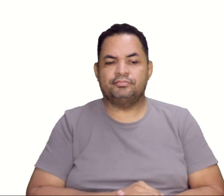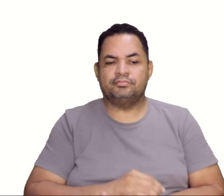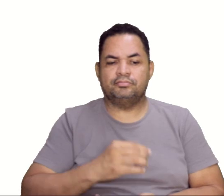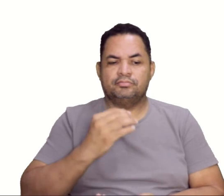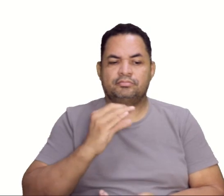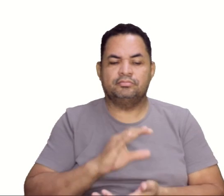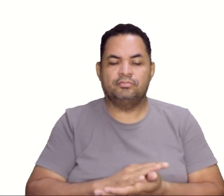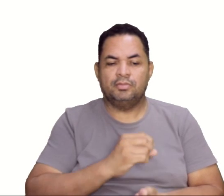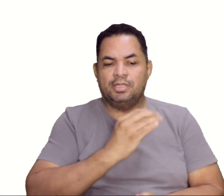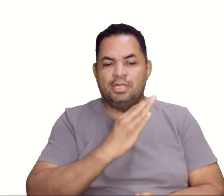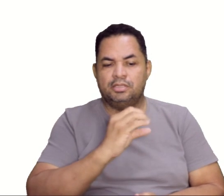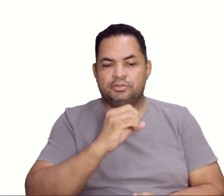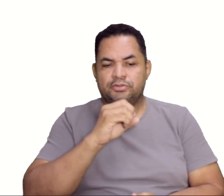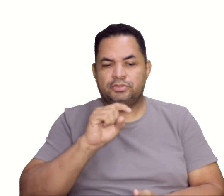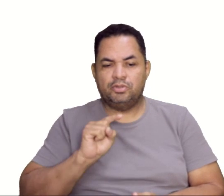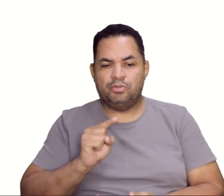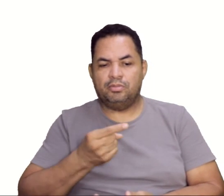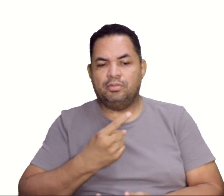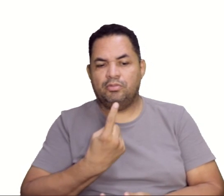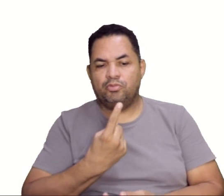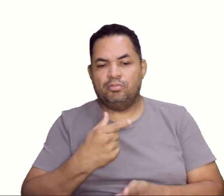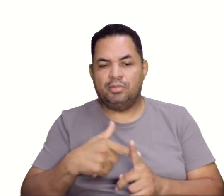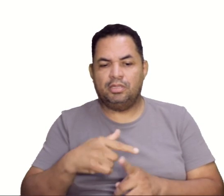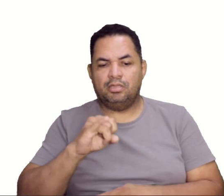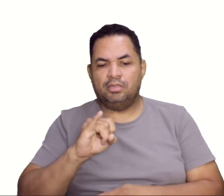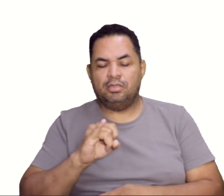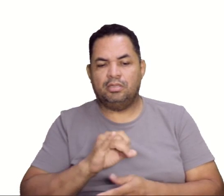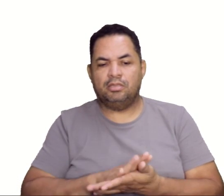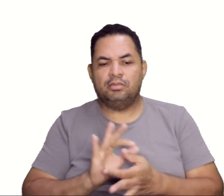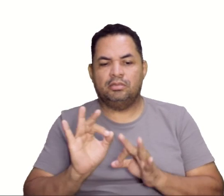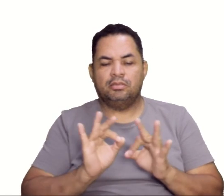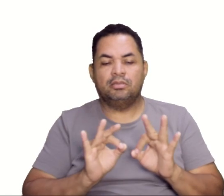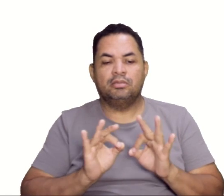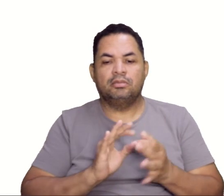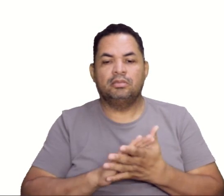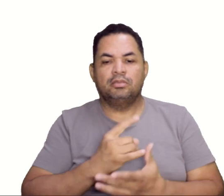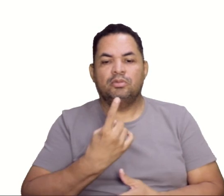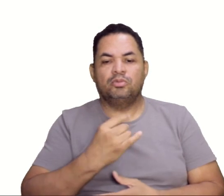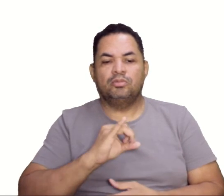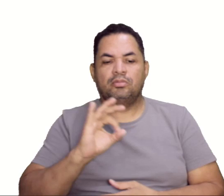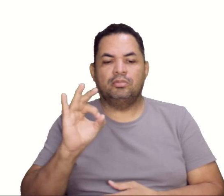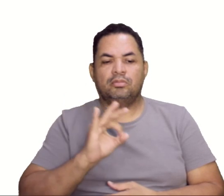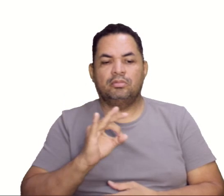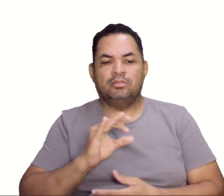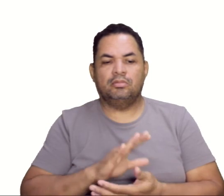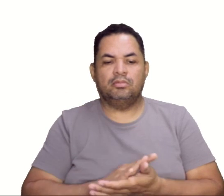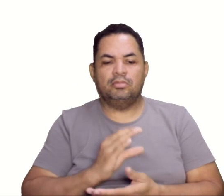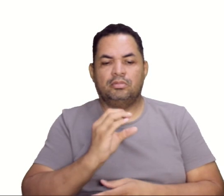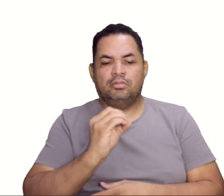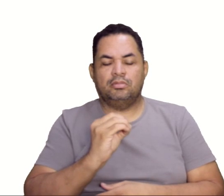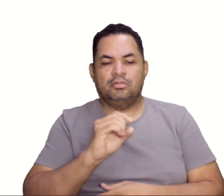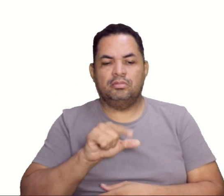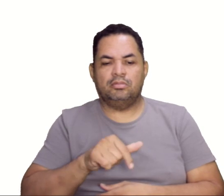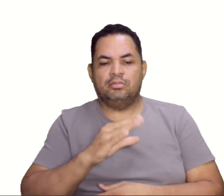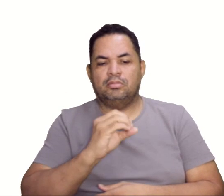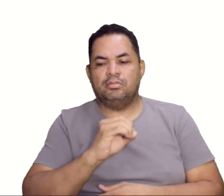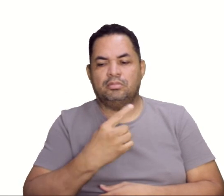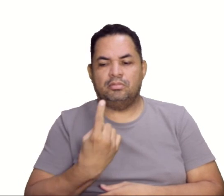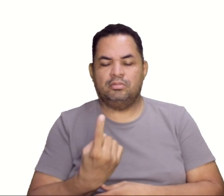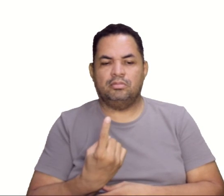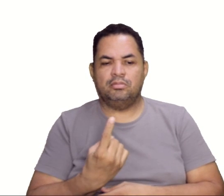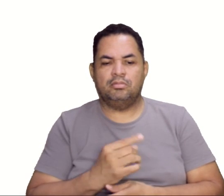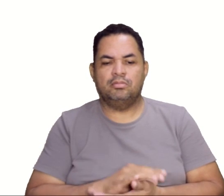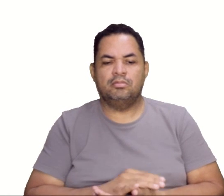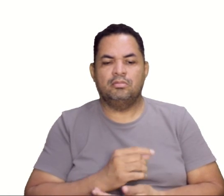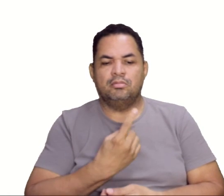capital 5.000 né vezes 1 mais i o i a gente já sabe que é 1% então vai ser 0,01 ou